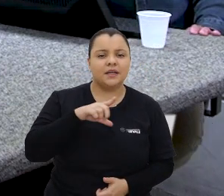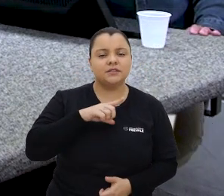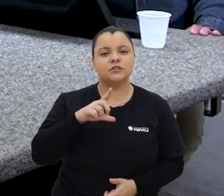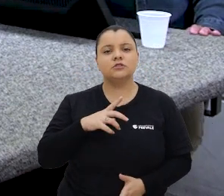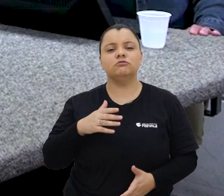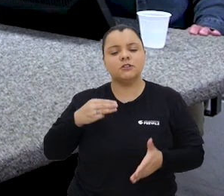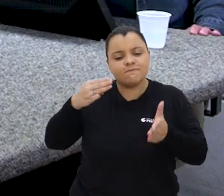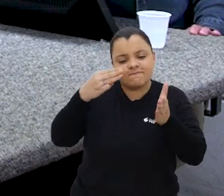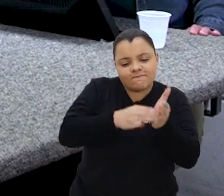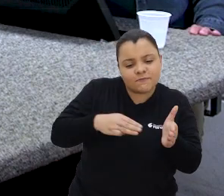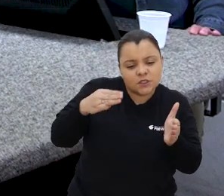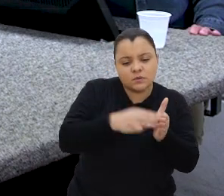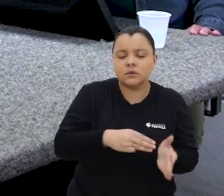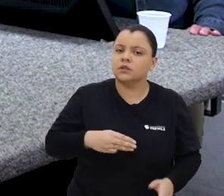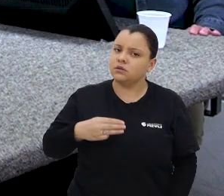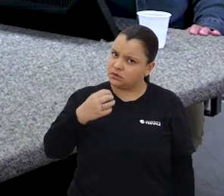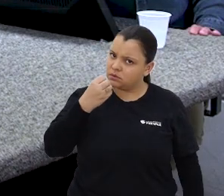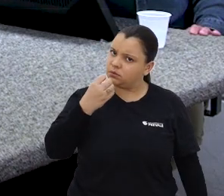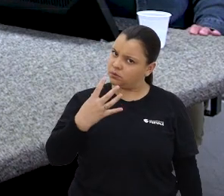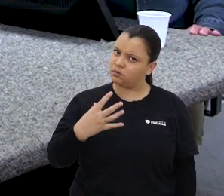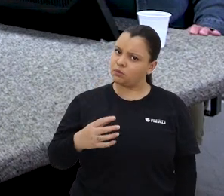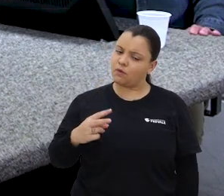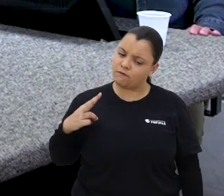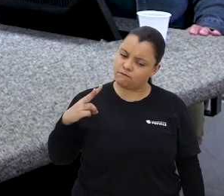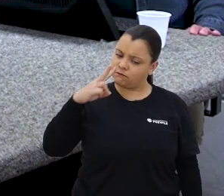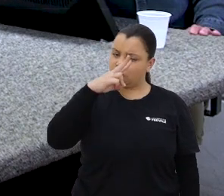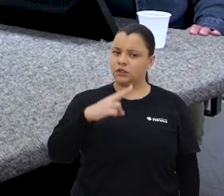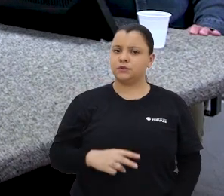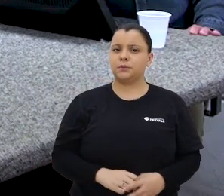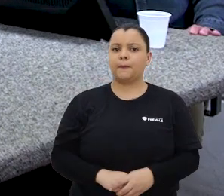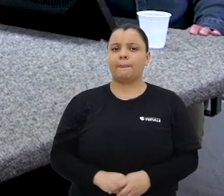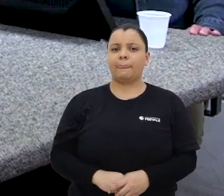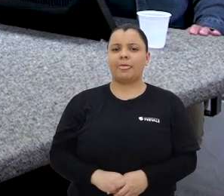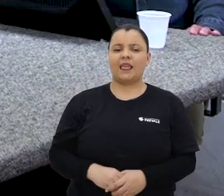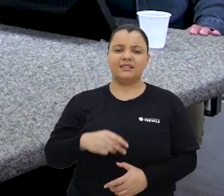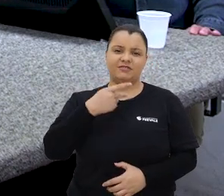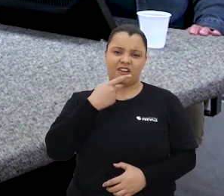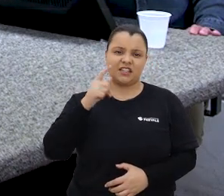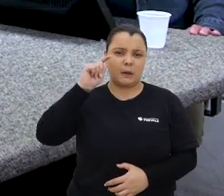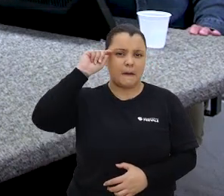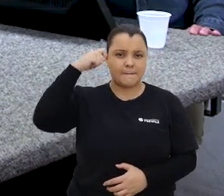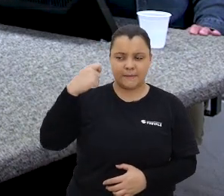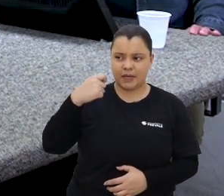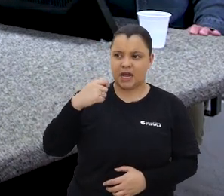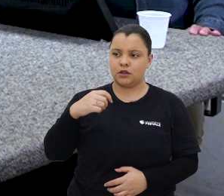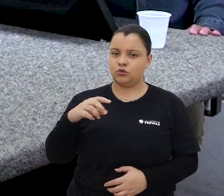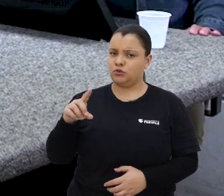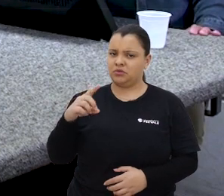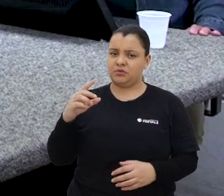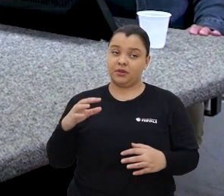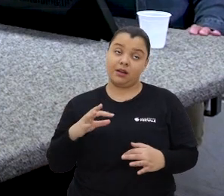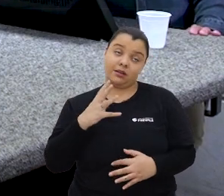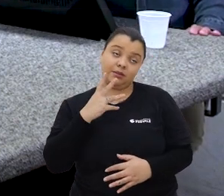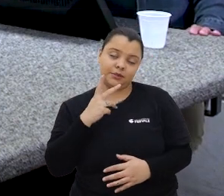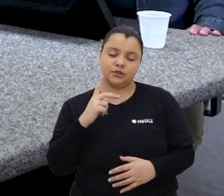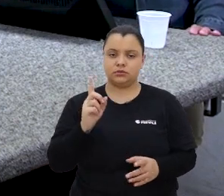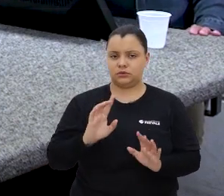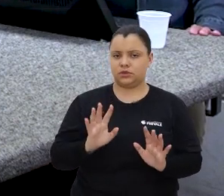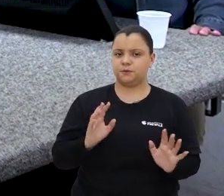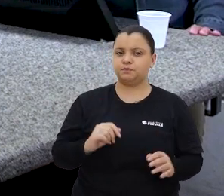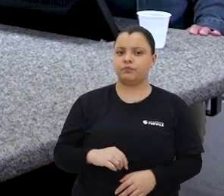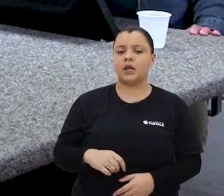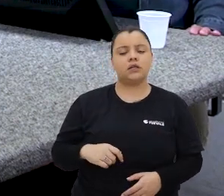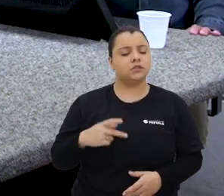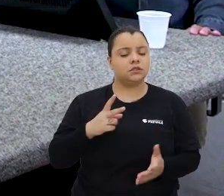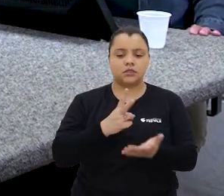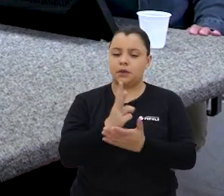militância muito forte, né? A questão racial na minha casa nunca foi romantizada, ela sempre foi debatida, e isso é um ponto